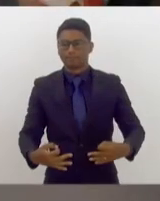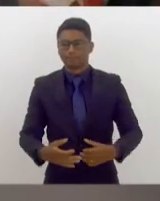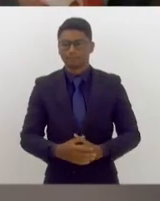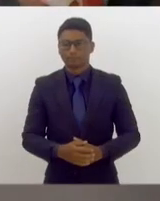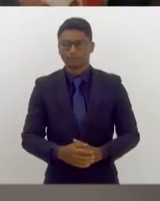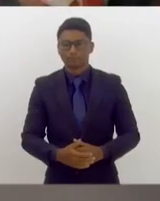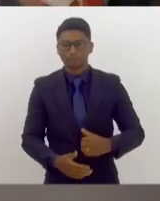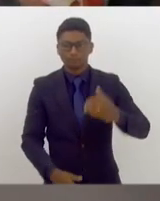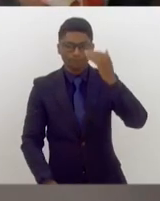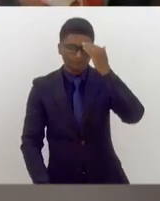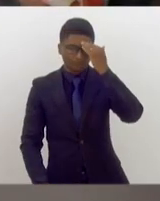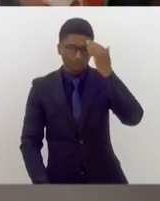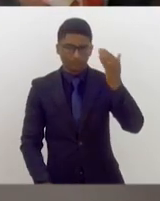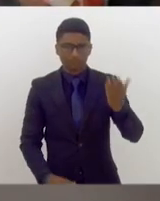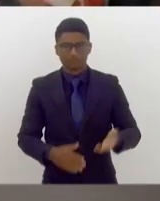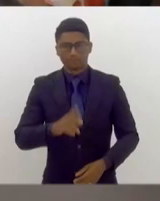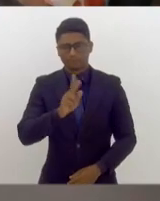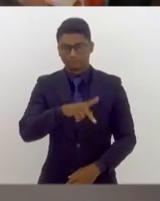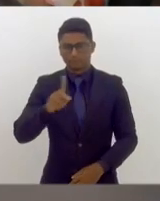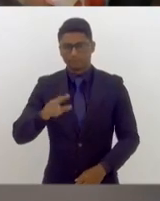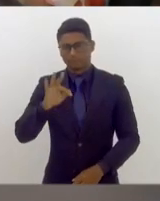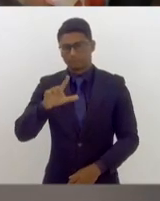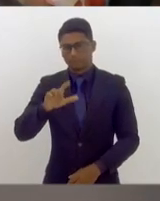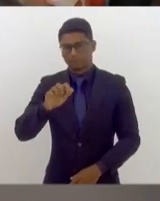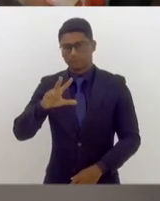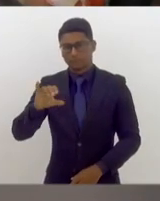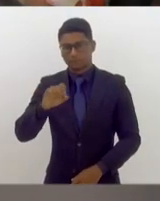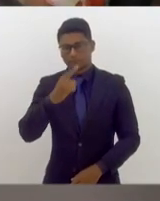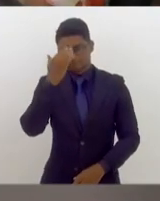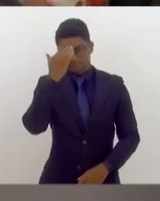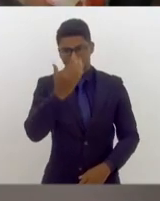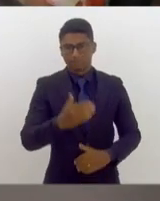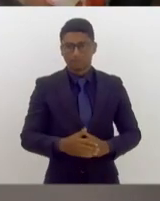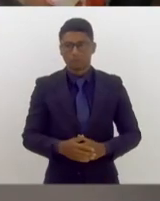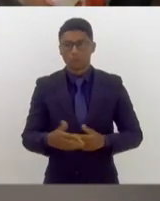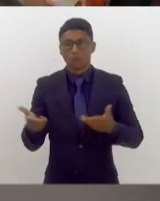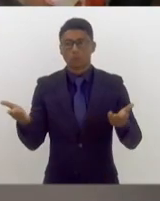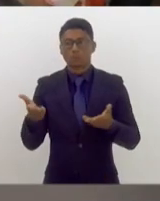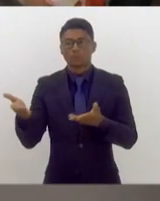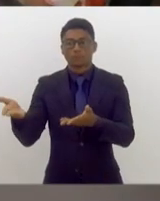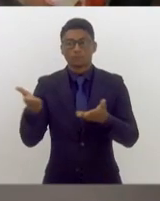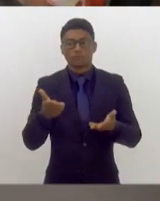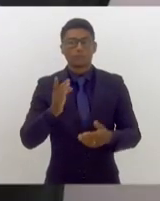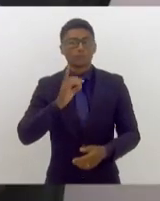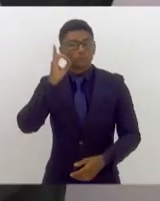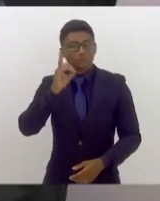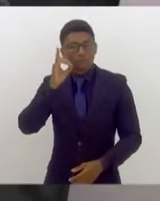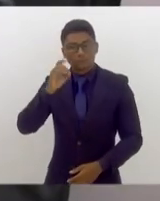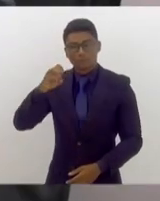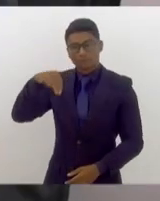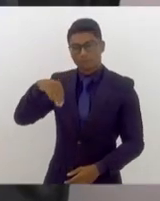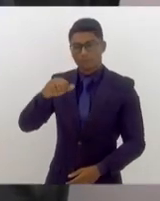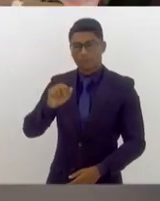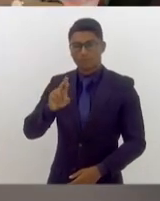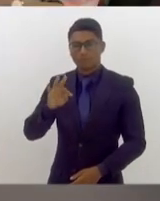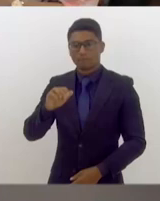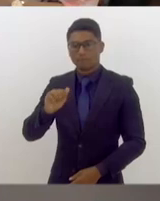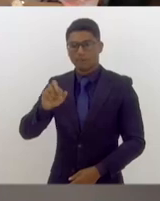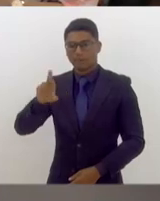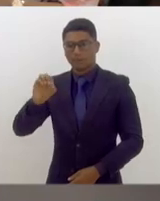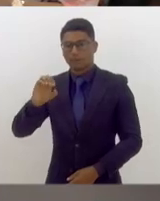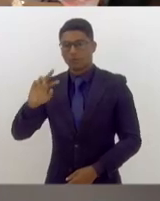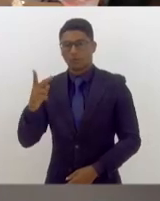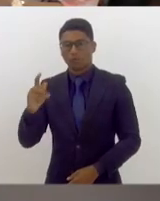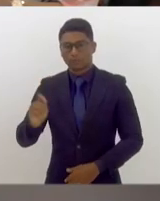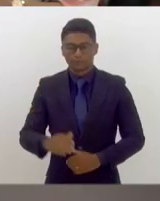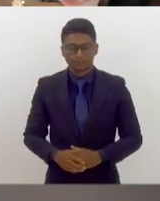Obrigado, professor Flávio. Chamo para fazer uso da palavra agora a deputada Marta Rocha. Bom